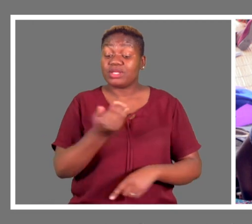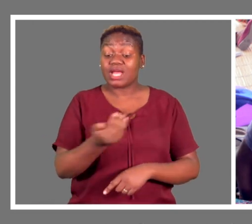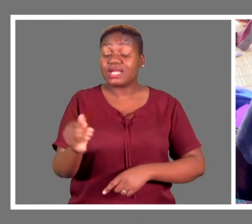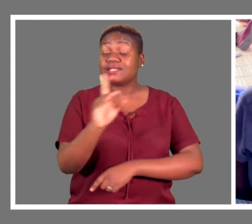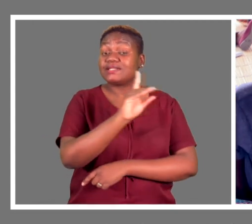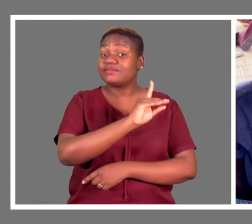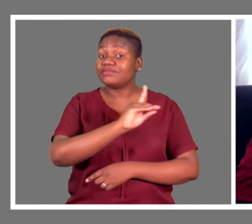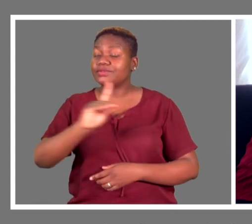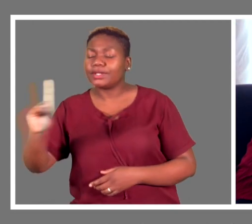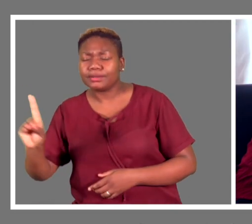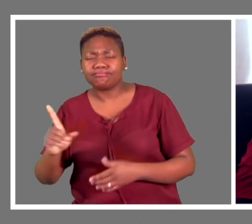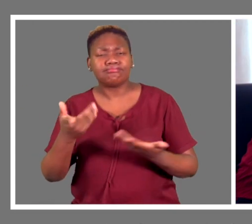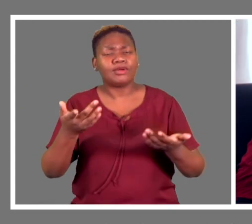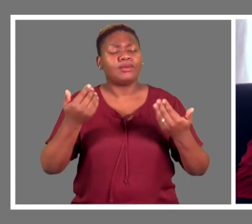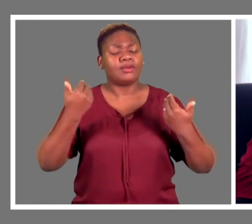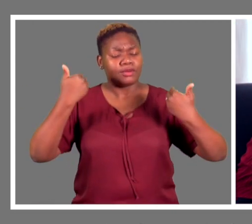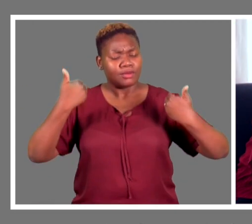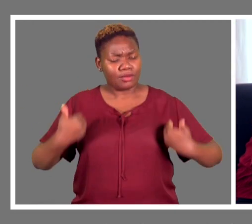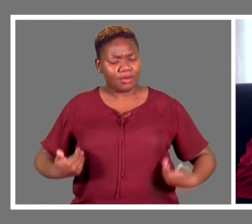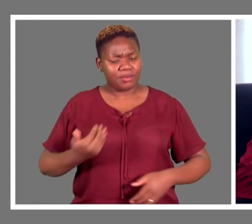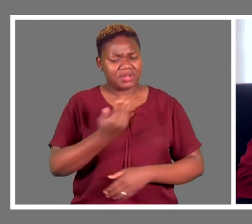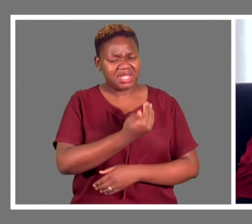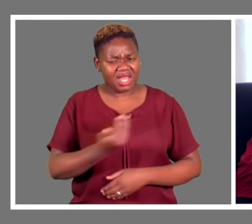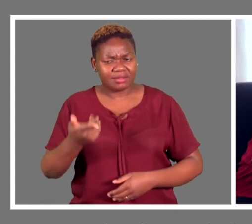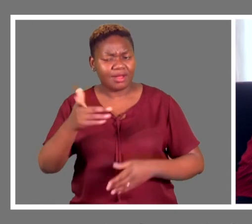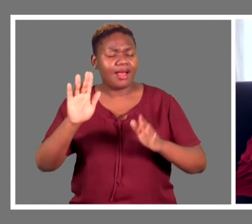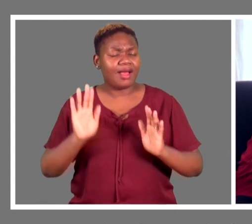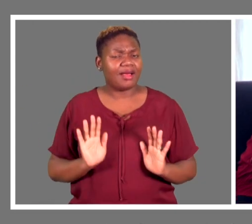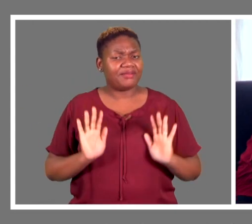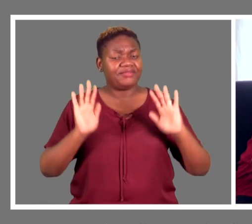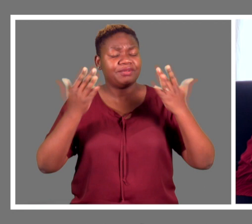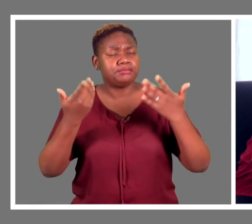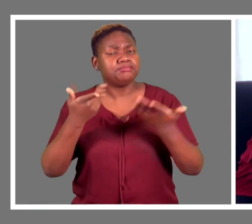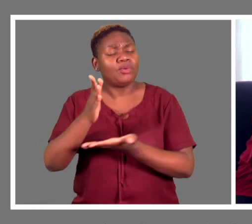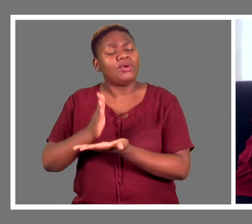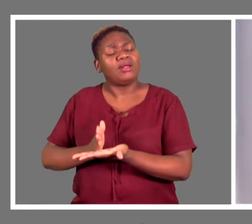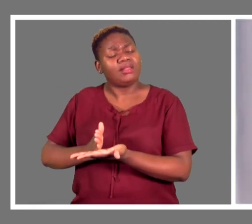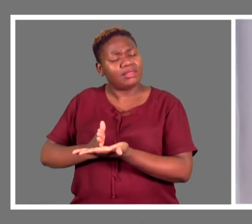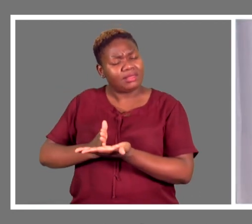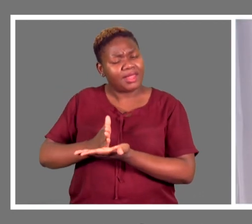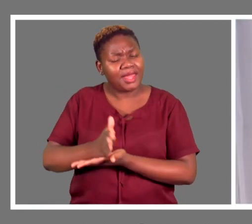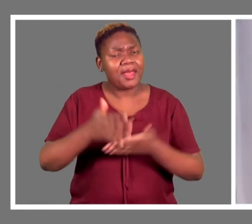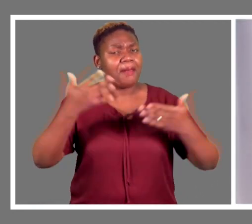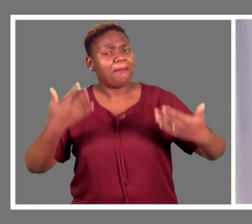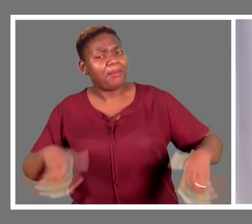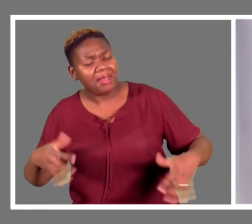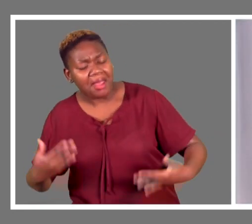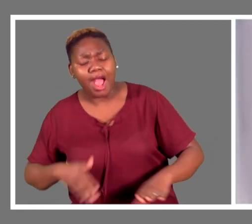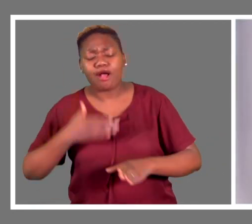Matola, onde a cooperativa Luana Semeia Sorrisos e o gabinete da esposa do governador da província de Maputo